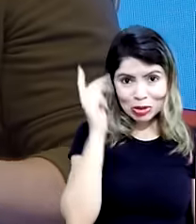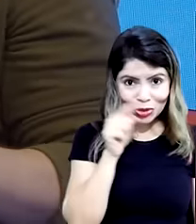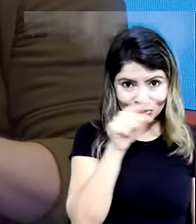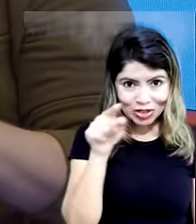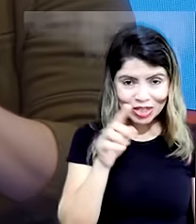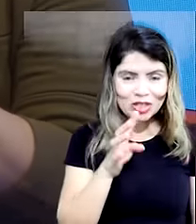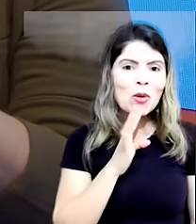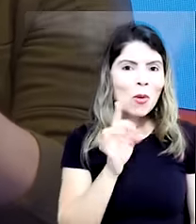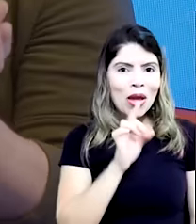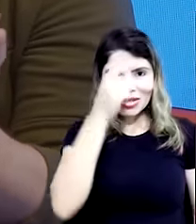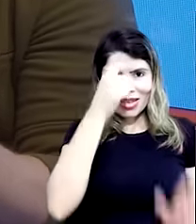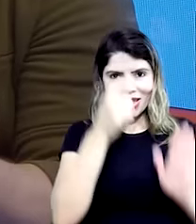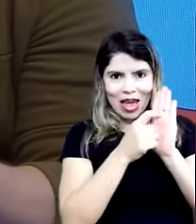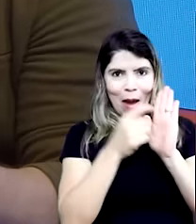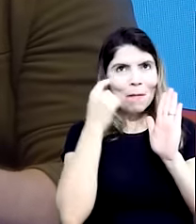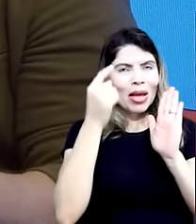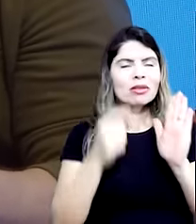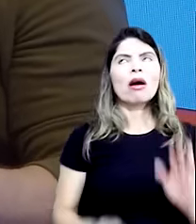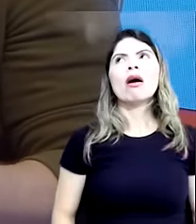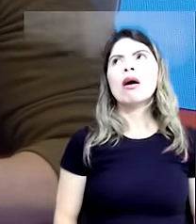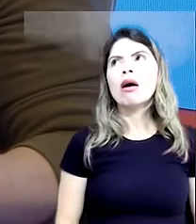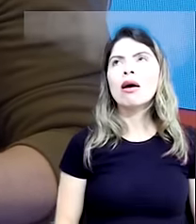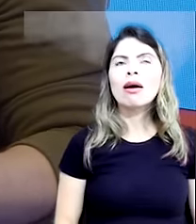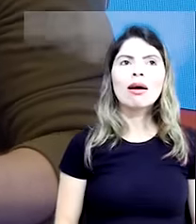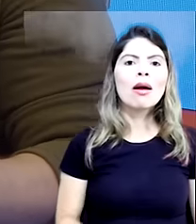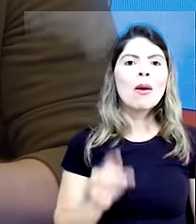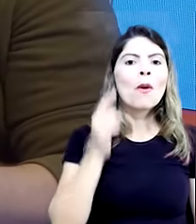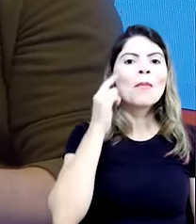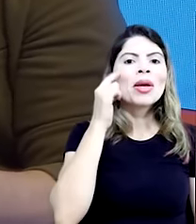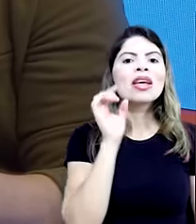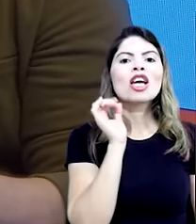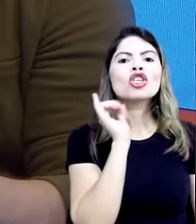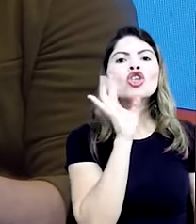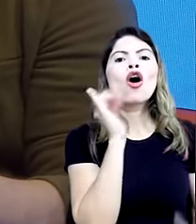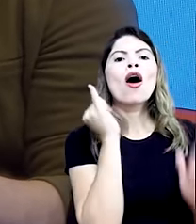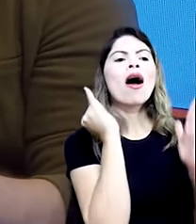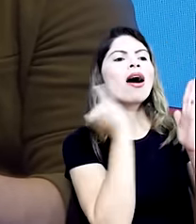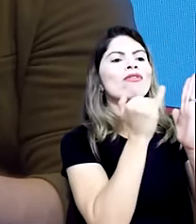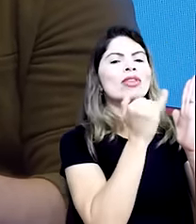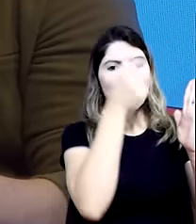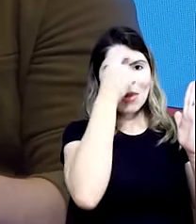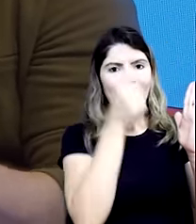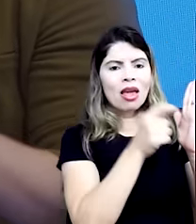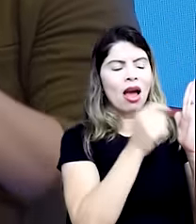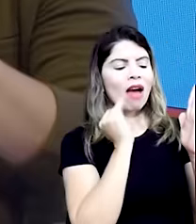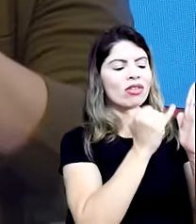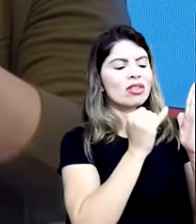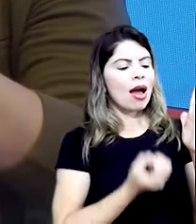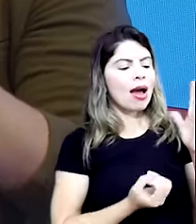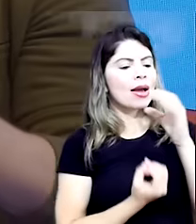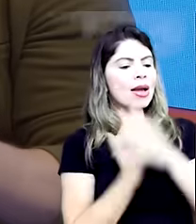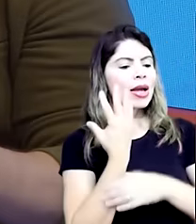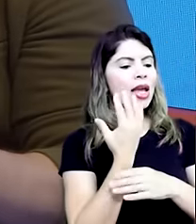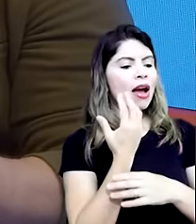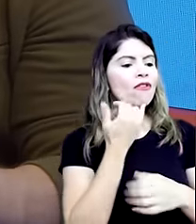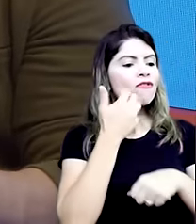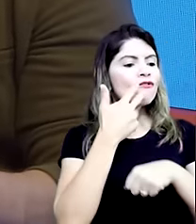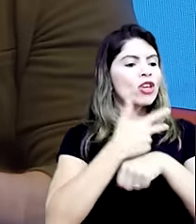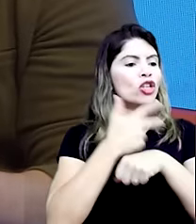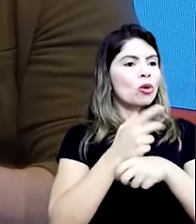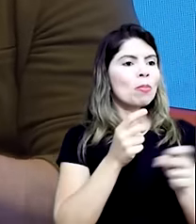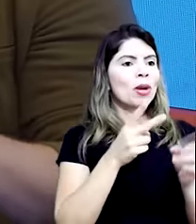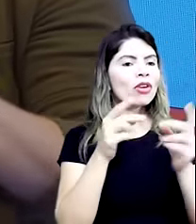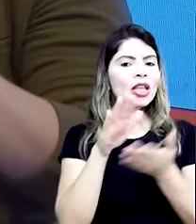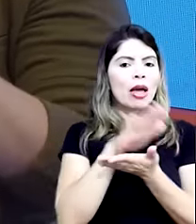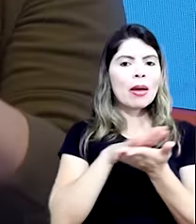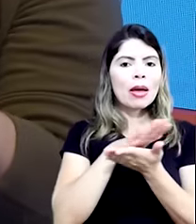né Kate crie um vídeo eu tenho eu falo muito sobre eu tenho uma apresentação que falo sobre crie um vídeo para vender brigadeiro